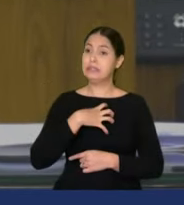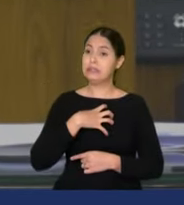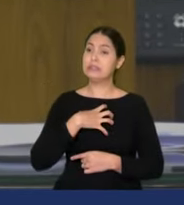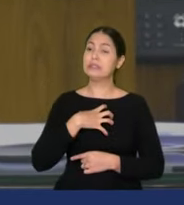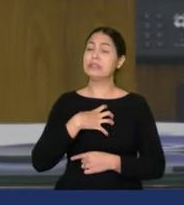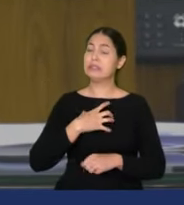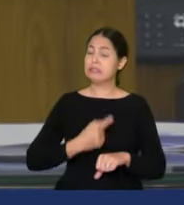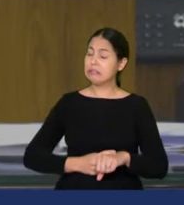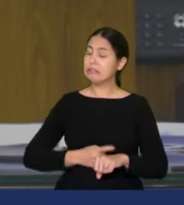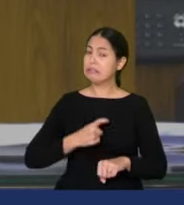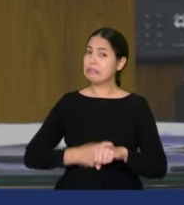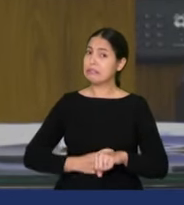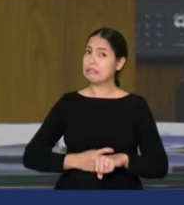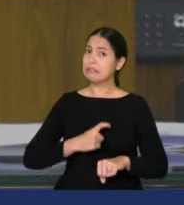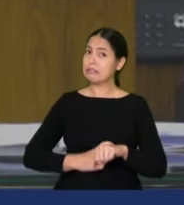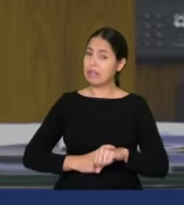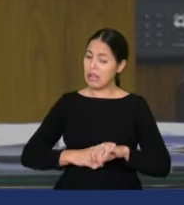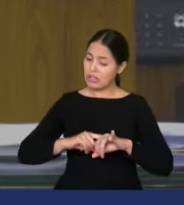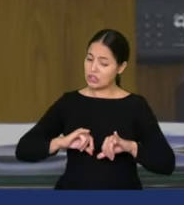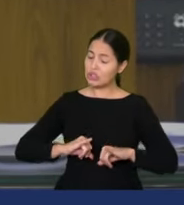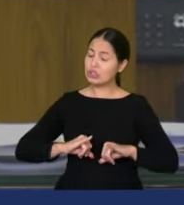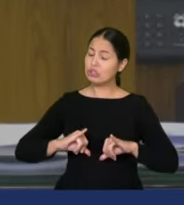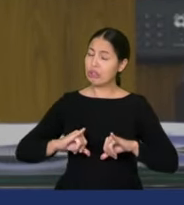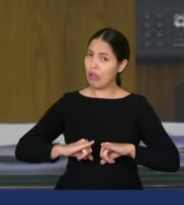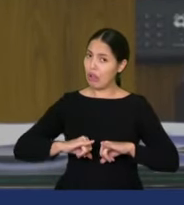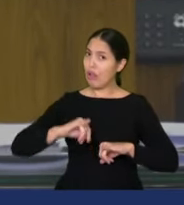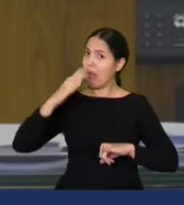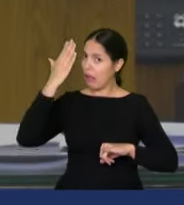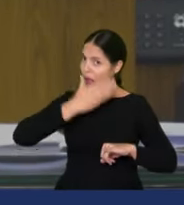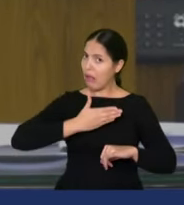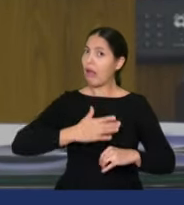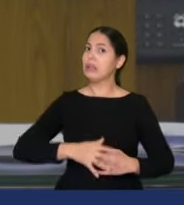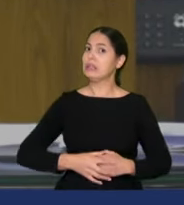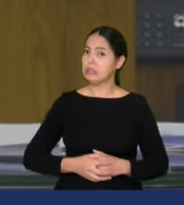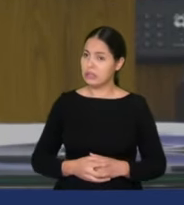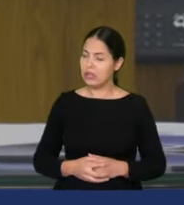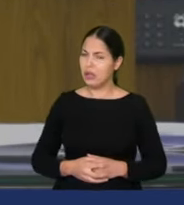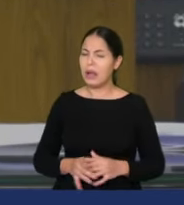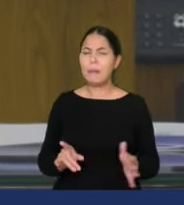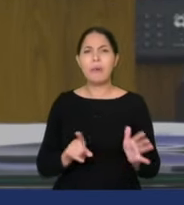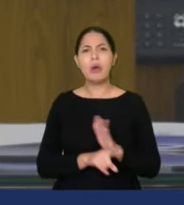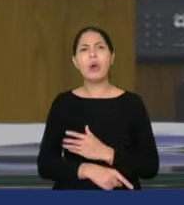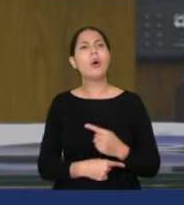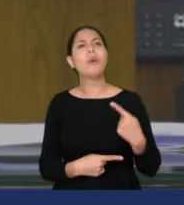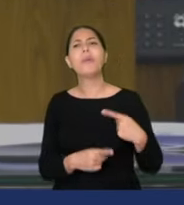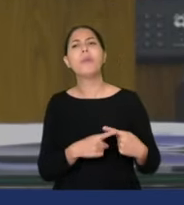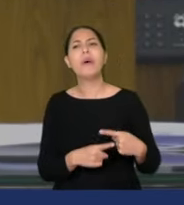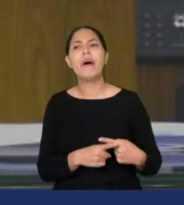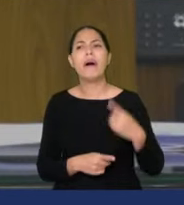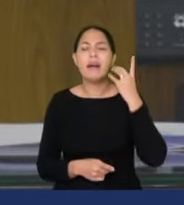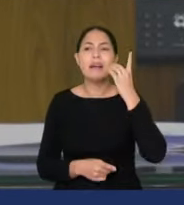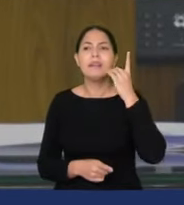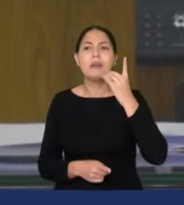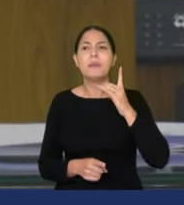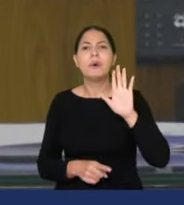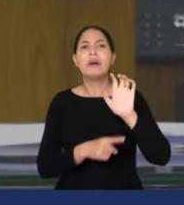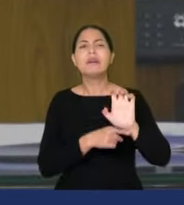essa realidade. Vão perguntar, por que é que tantos deputados baianos estão se manifestando? Porque